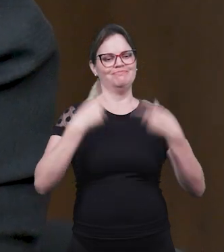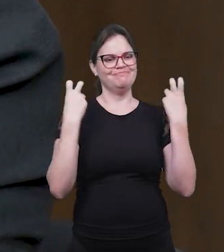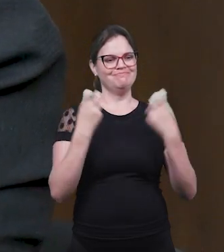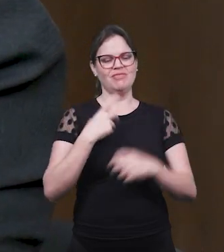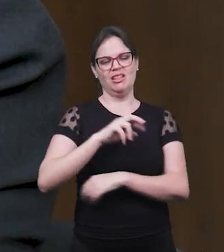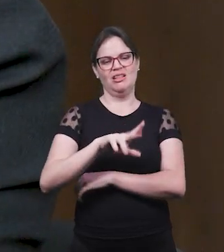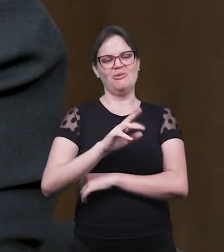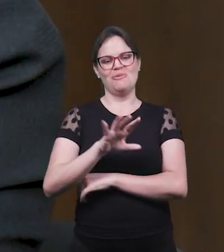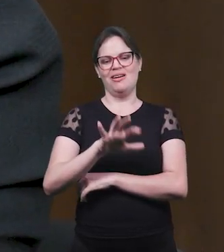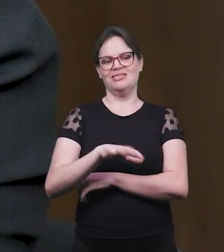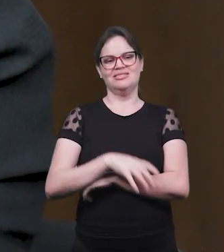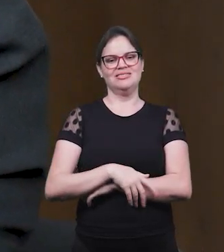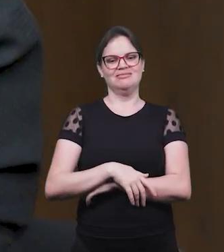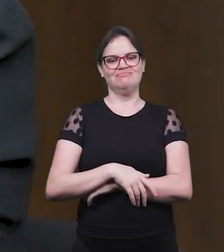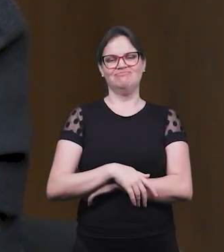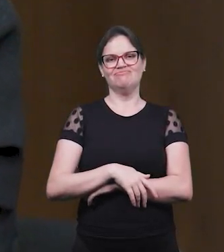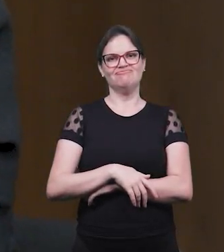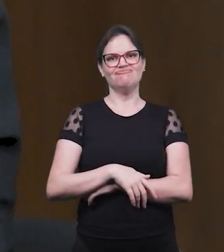queria.